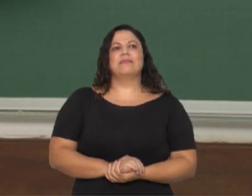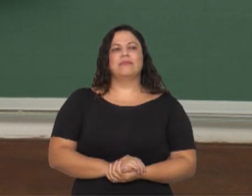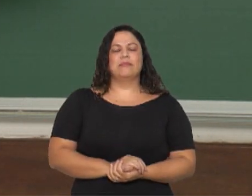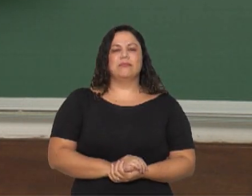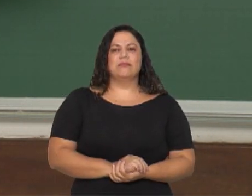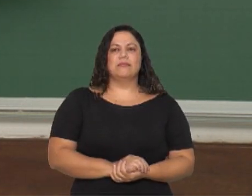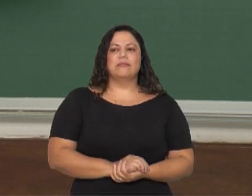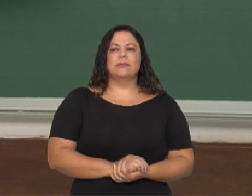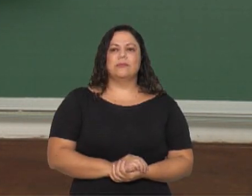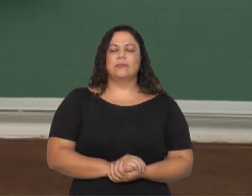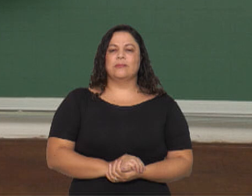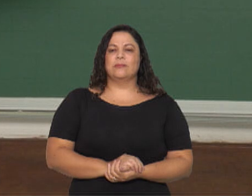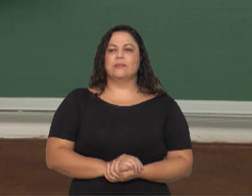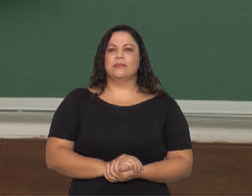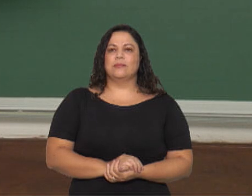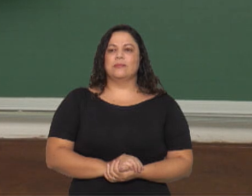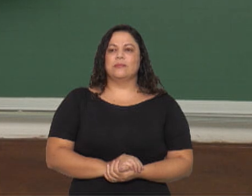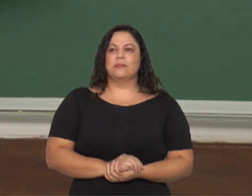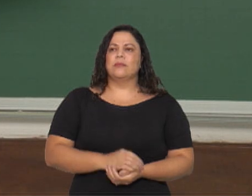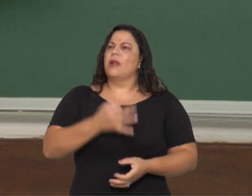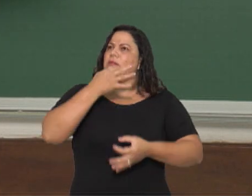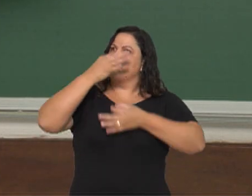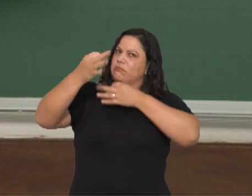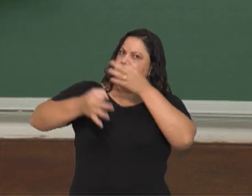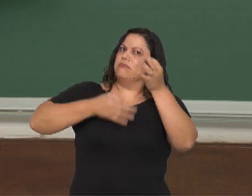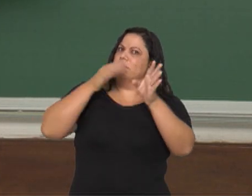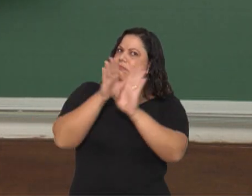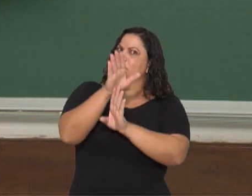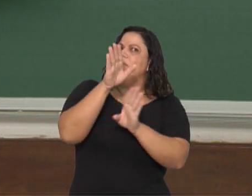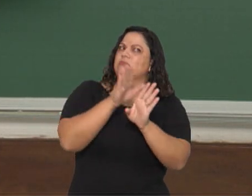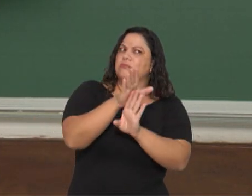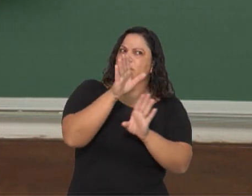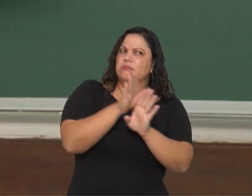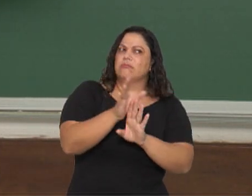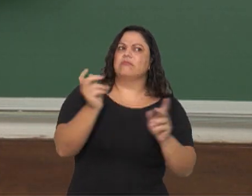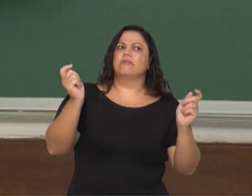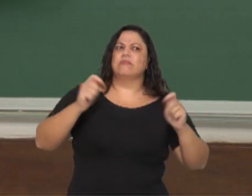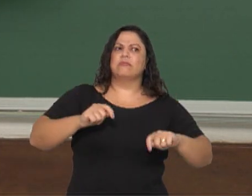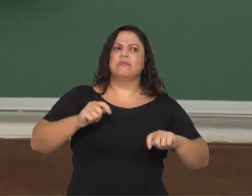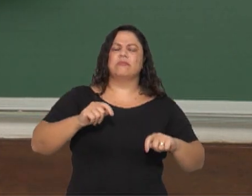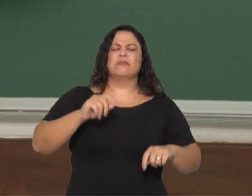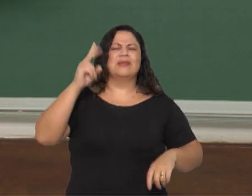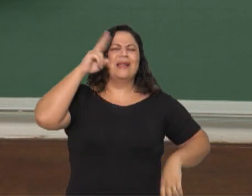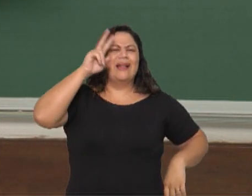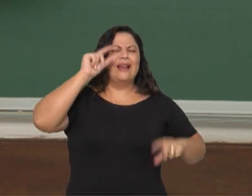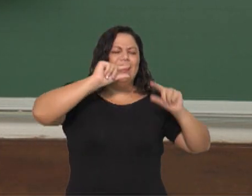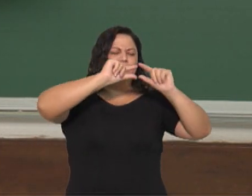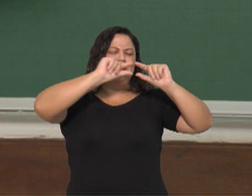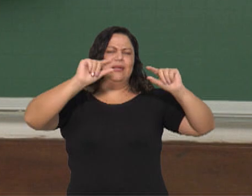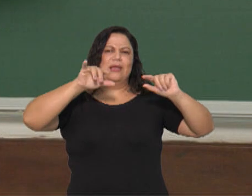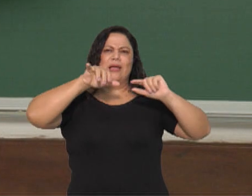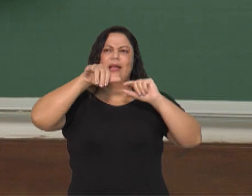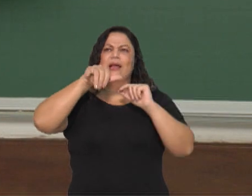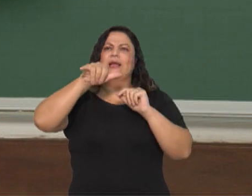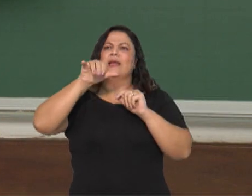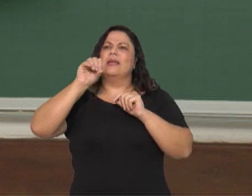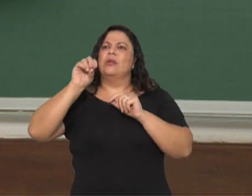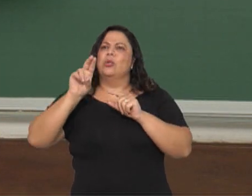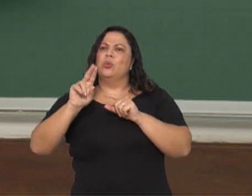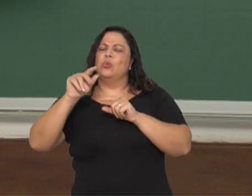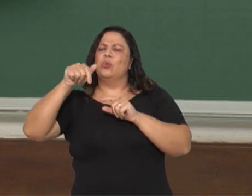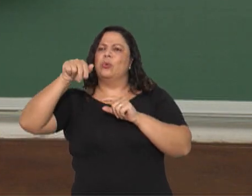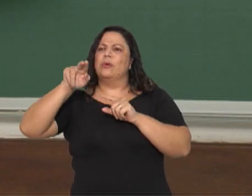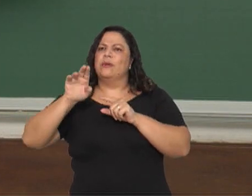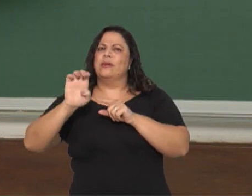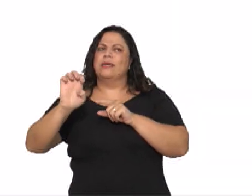Dar conselhos ou sugerências, sugestões. Eu que tu, lembra da expressãozinha? Eu no teu lugar,